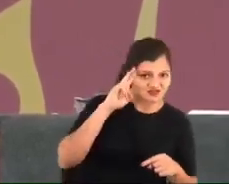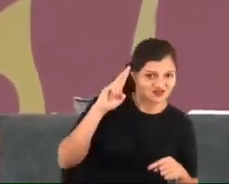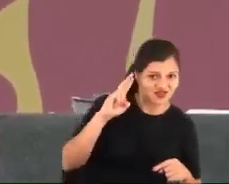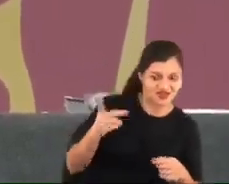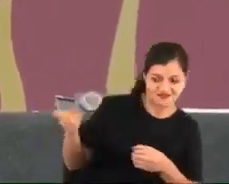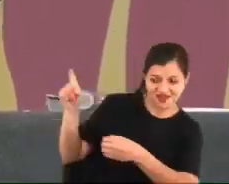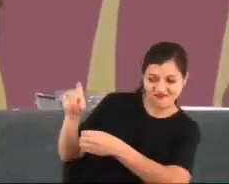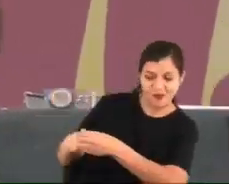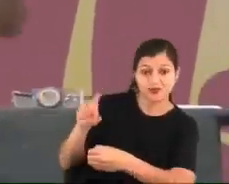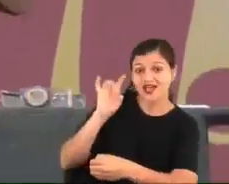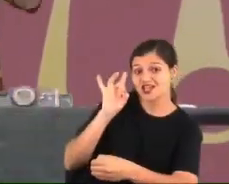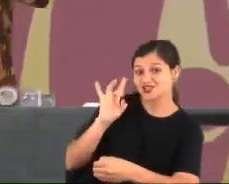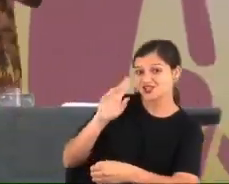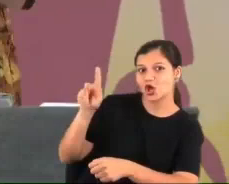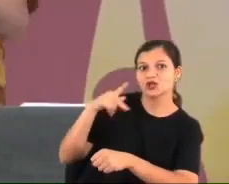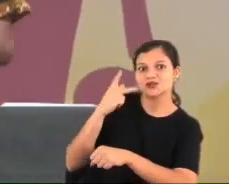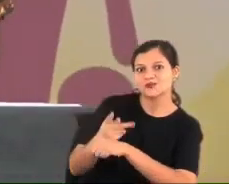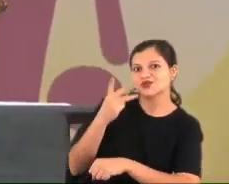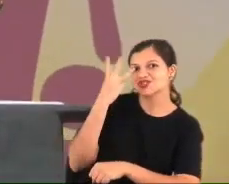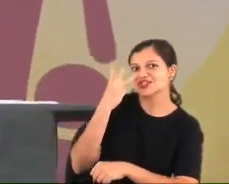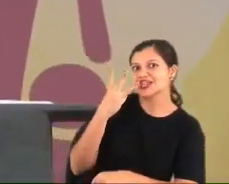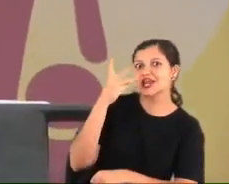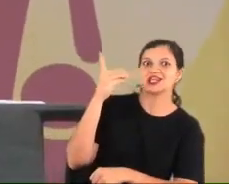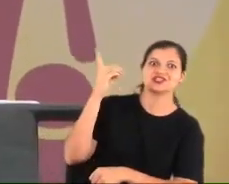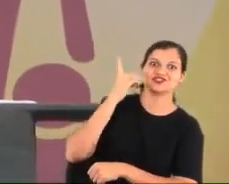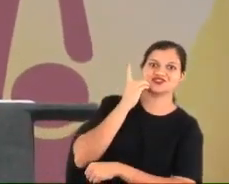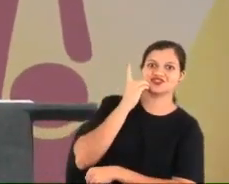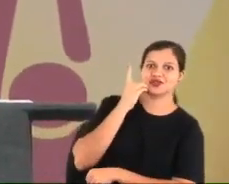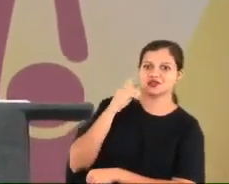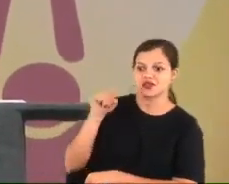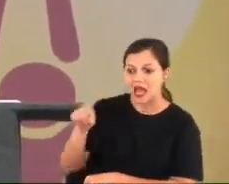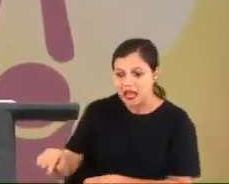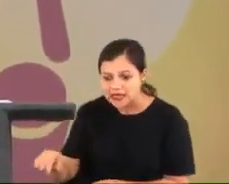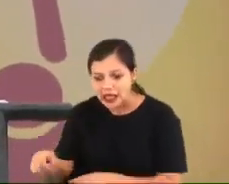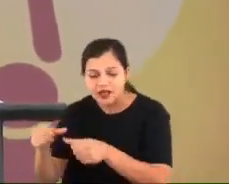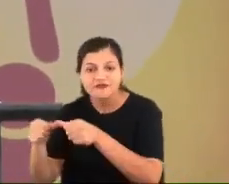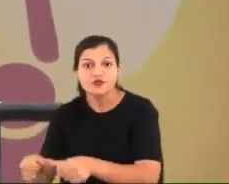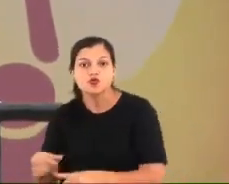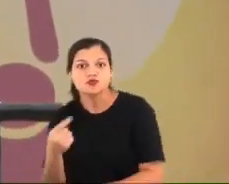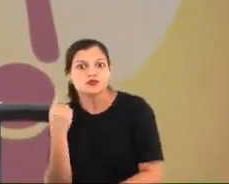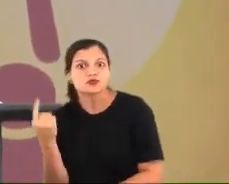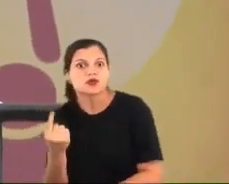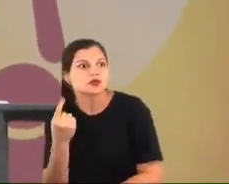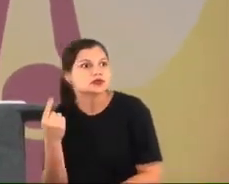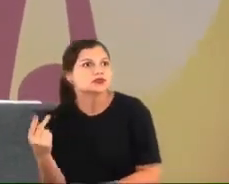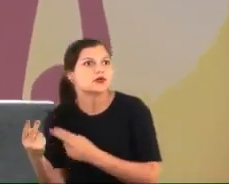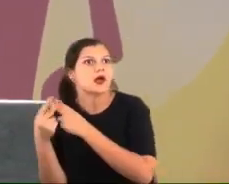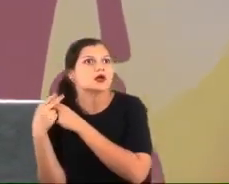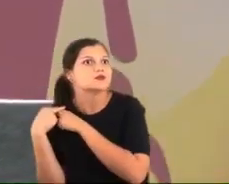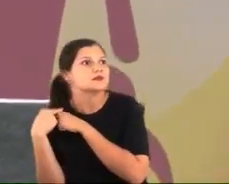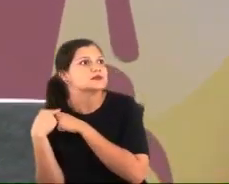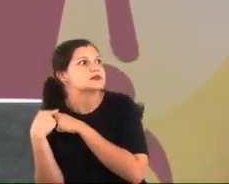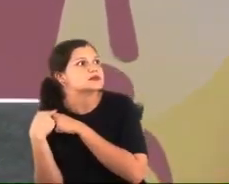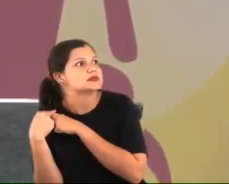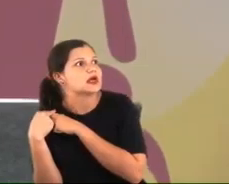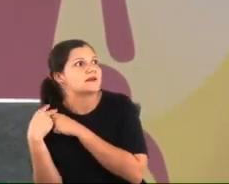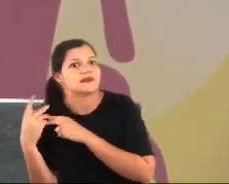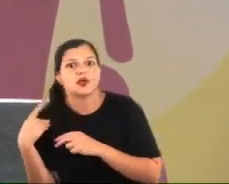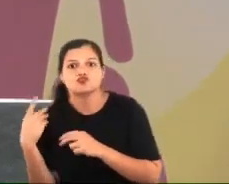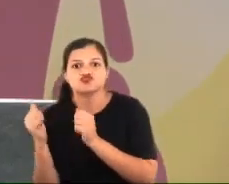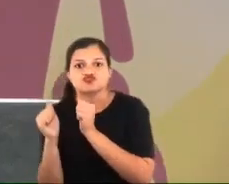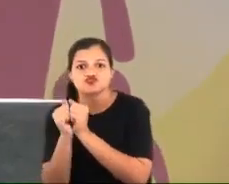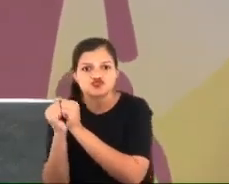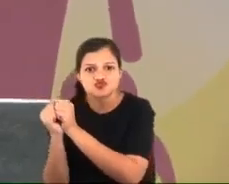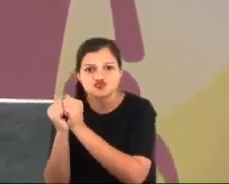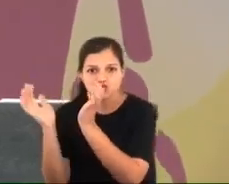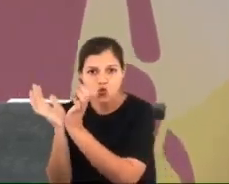fiquei desesperado. Eu senti o peso da responsabilidade de ter que sobreviver sozinho. Só eu e meus 19 colegas, que